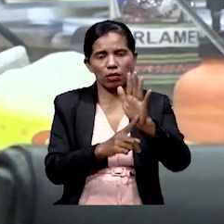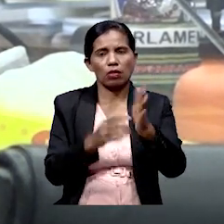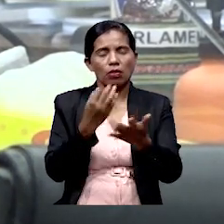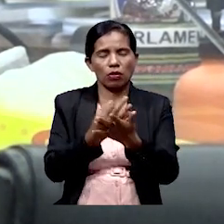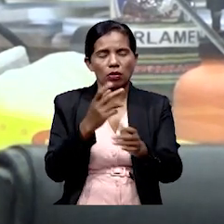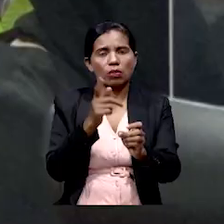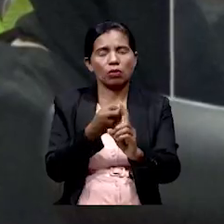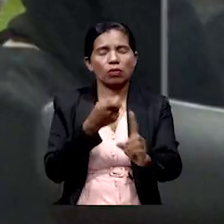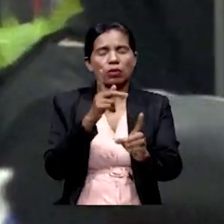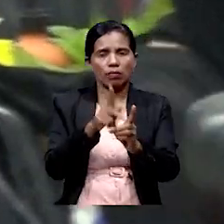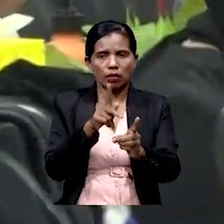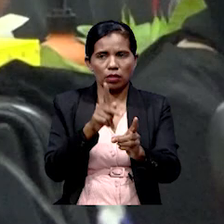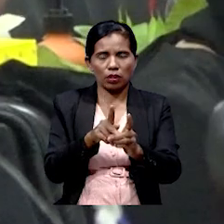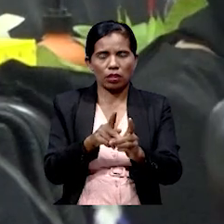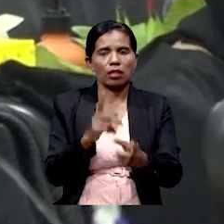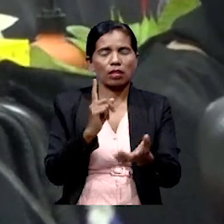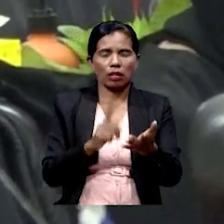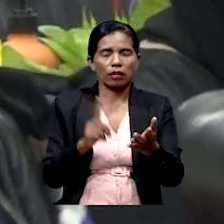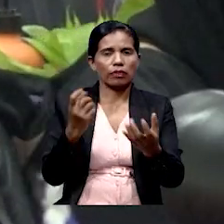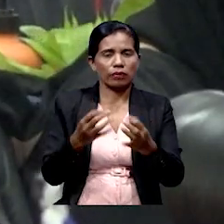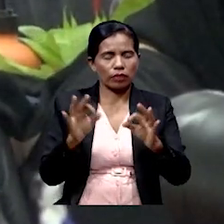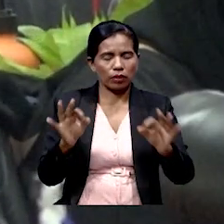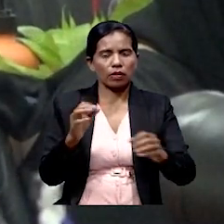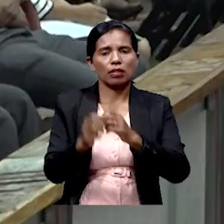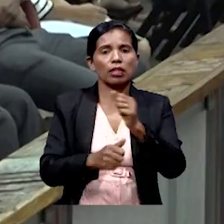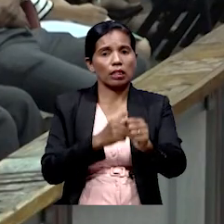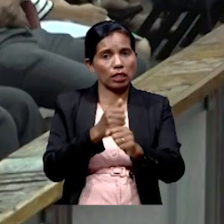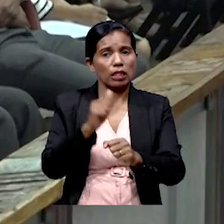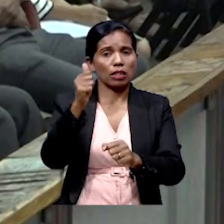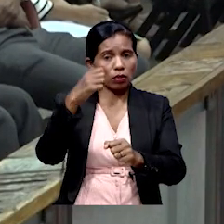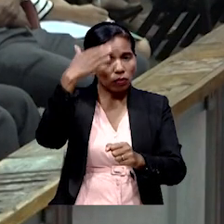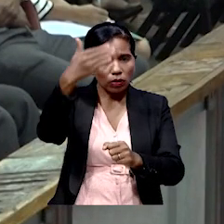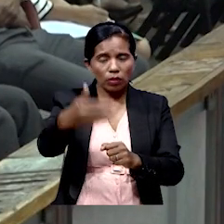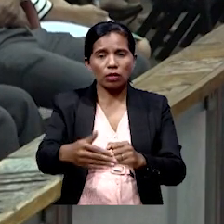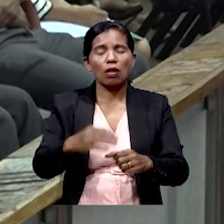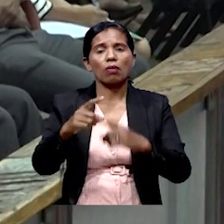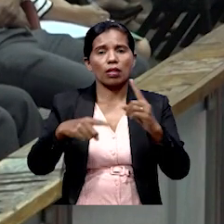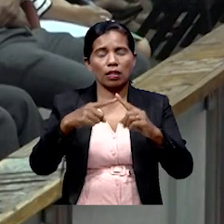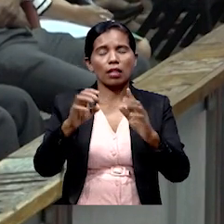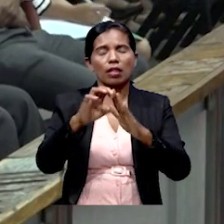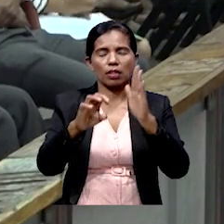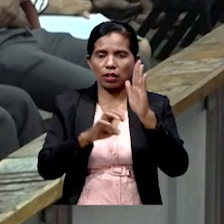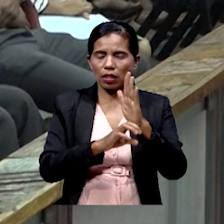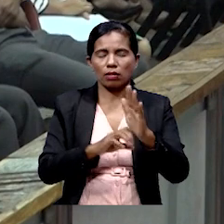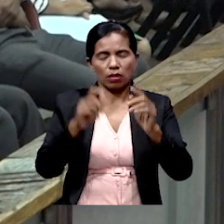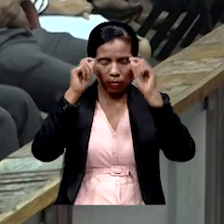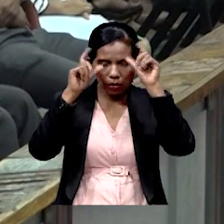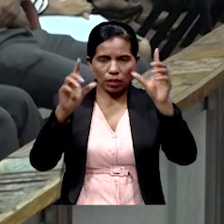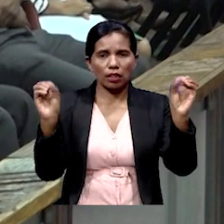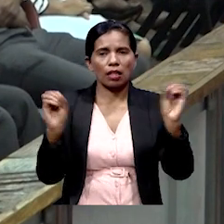husi petrolífero ne ameaça a toremata e atina ansa nulo mai banhira estado Timor-Leste la usa ho